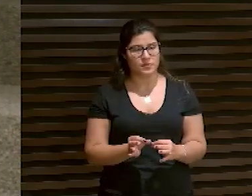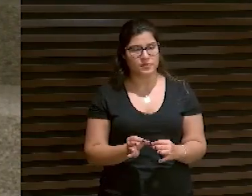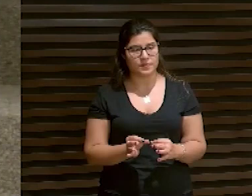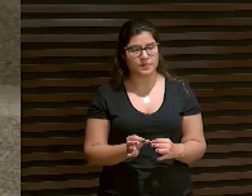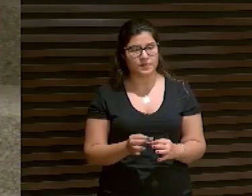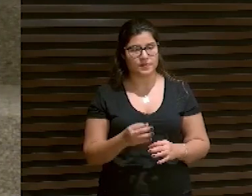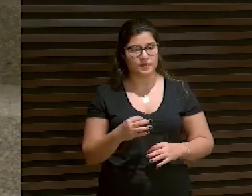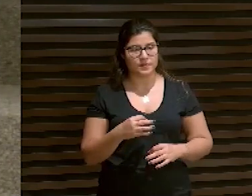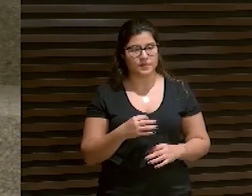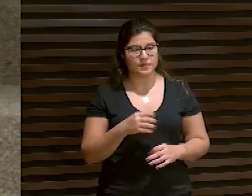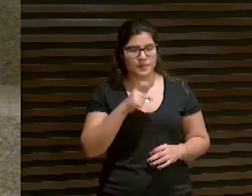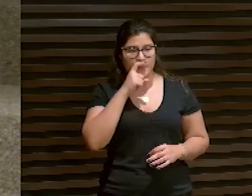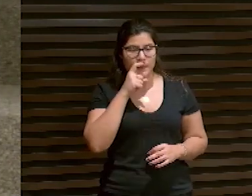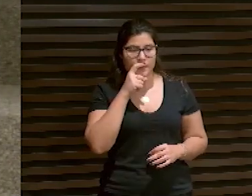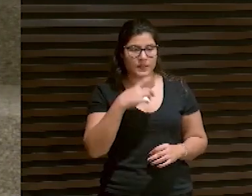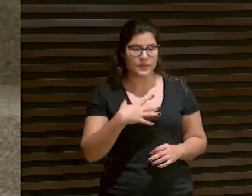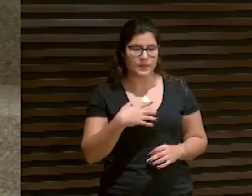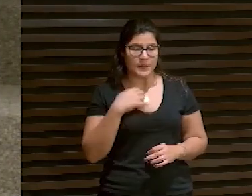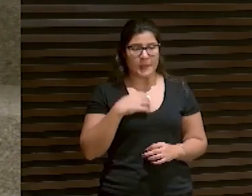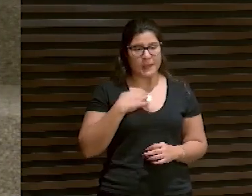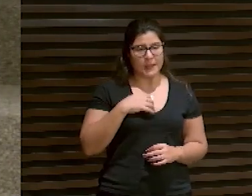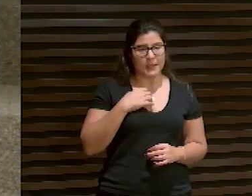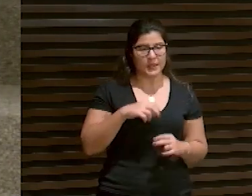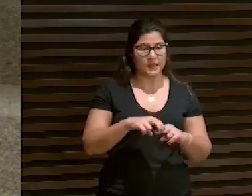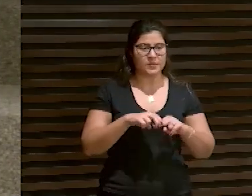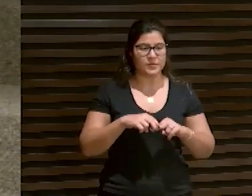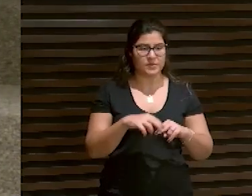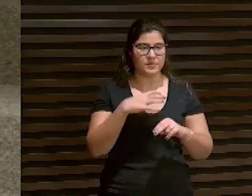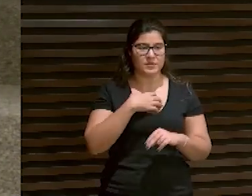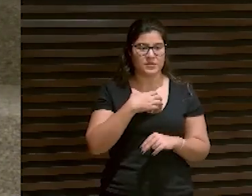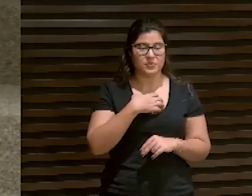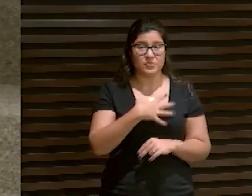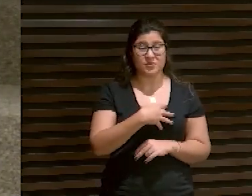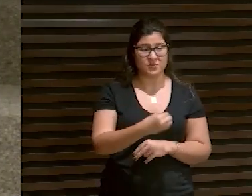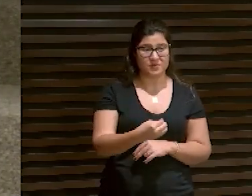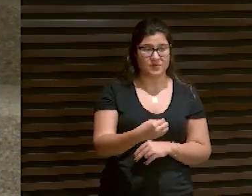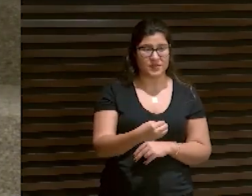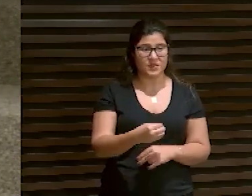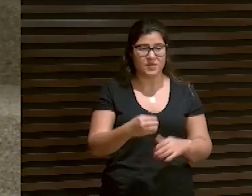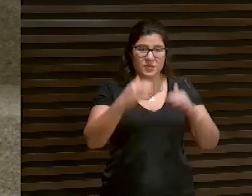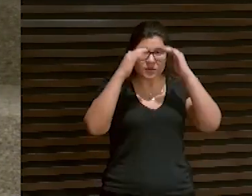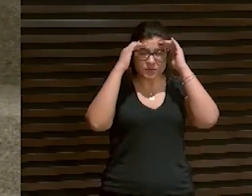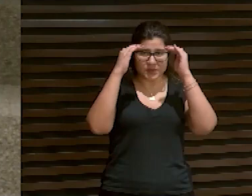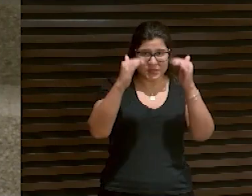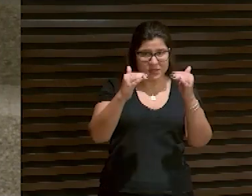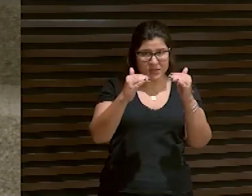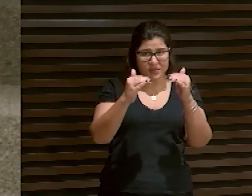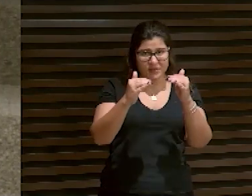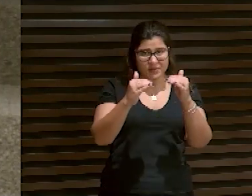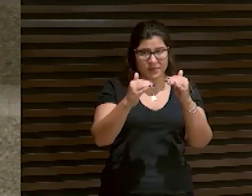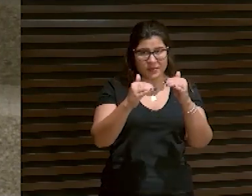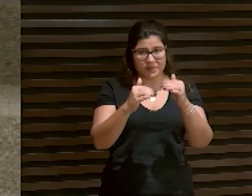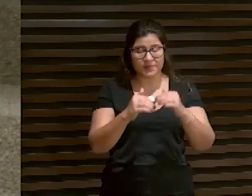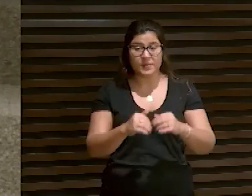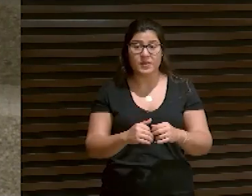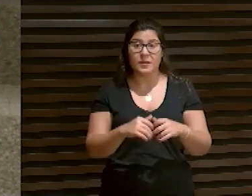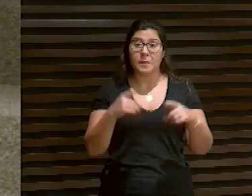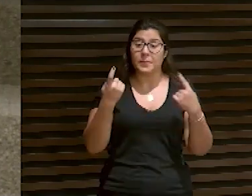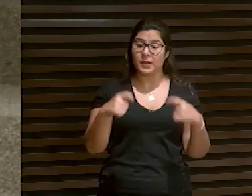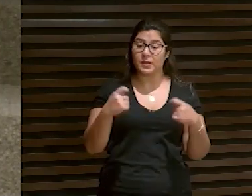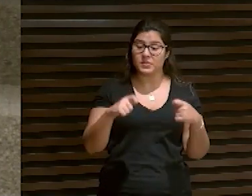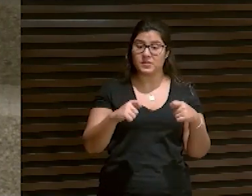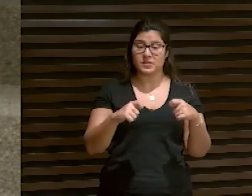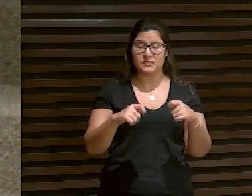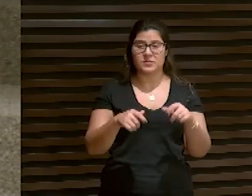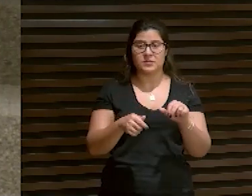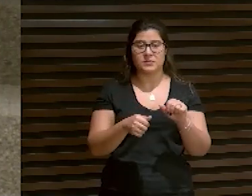que é desobediente. Porque o pai tem o dever de ensinar aquela criança como que ela deve viver no caminho do Senhor. Então o pai